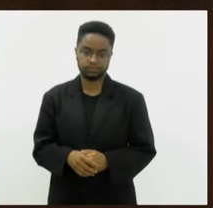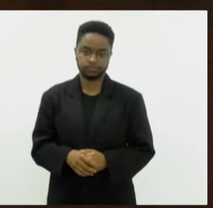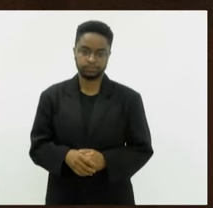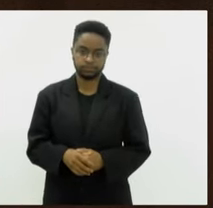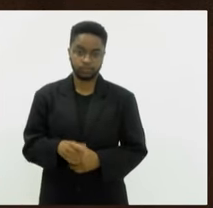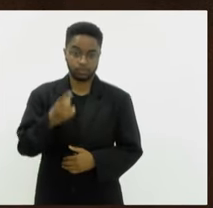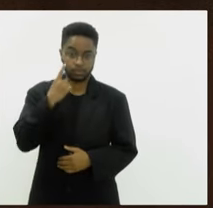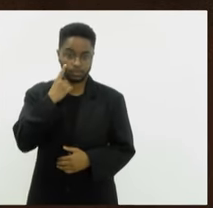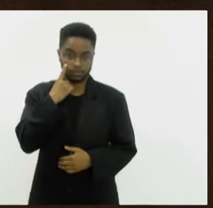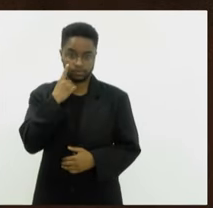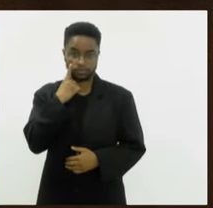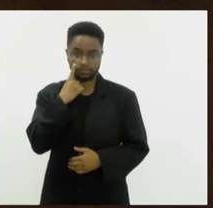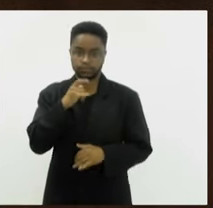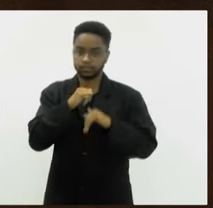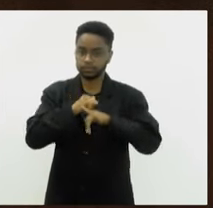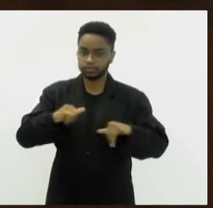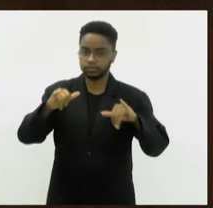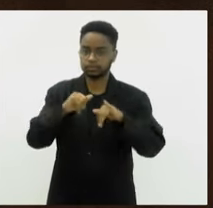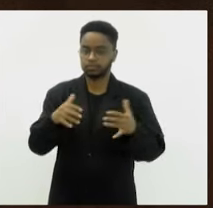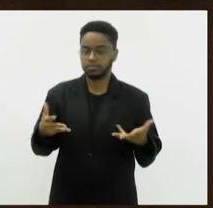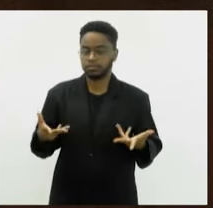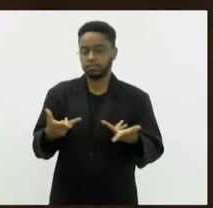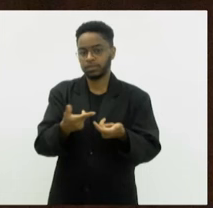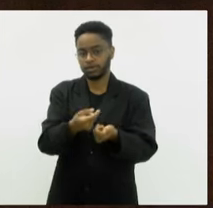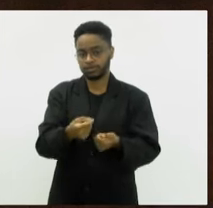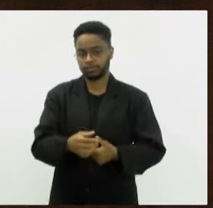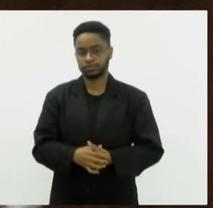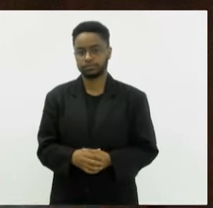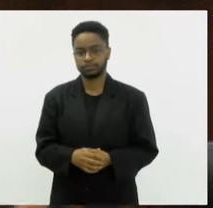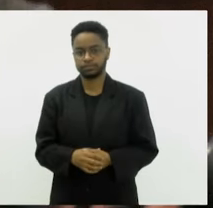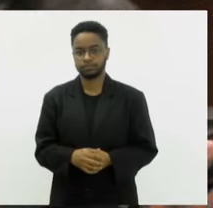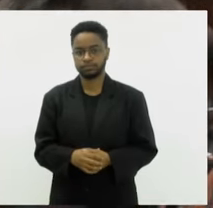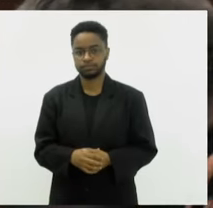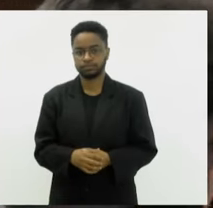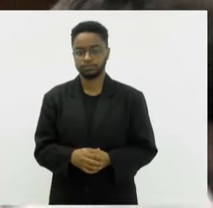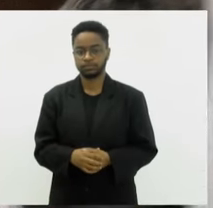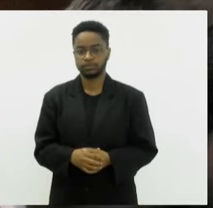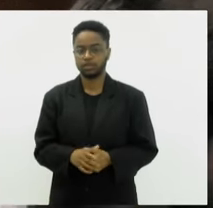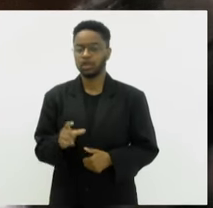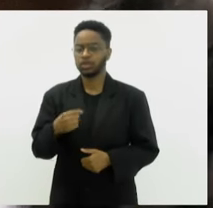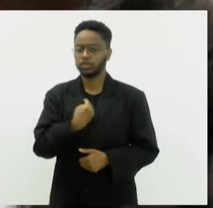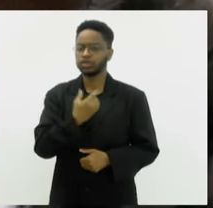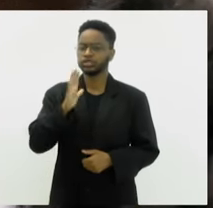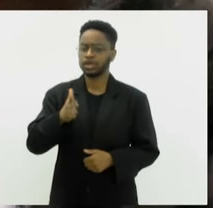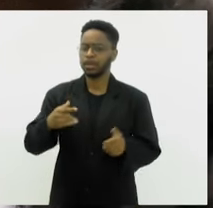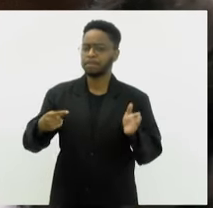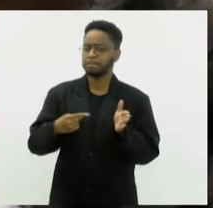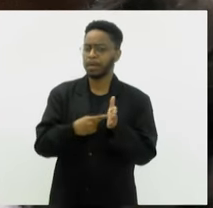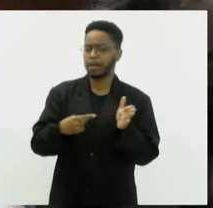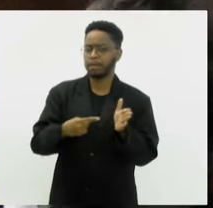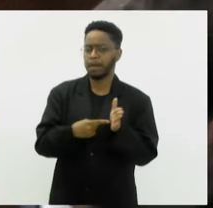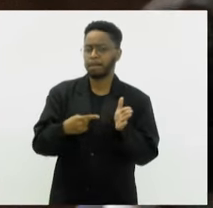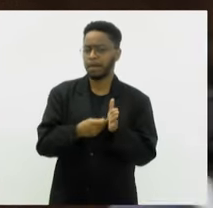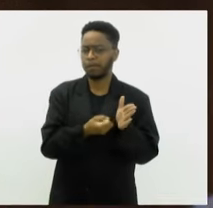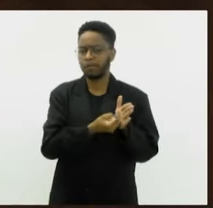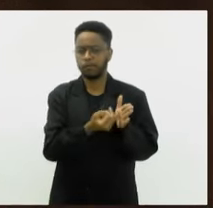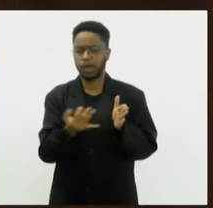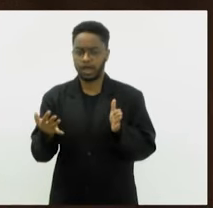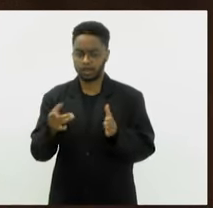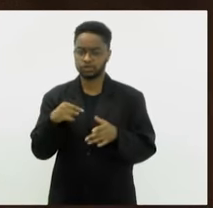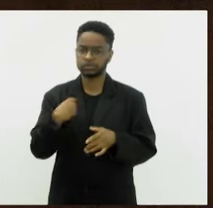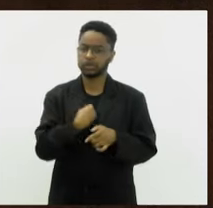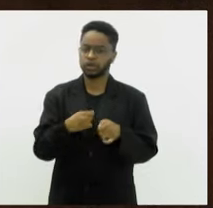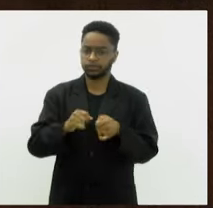Olha que notícia maravilhosa, senhor presidente. Depois de tantas denúncias que nós fizemos